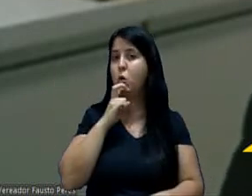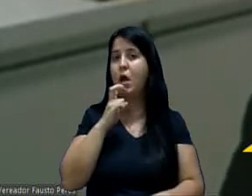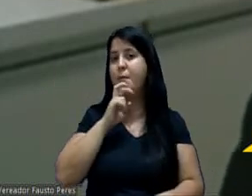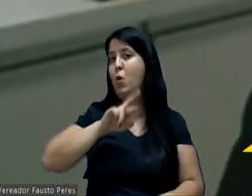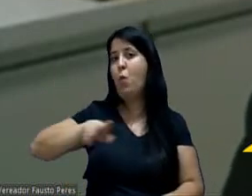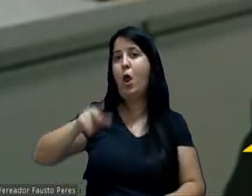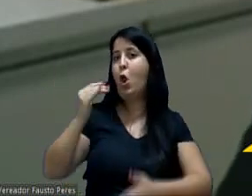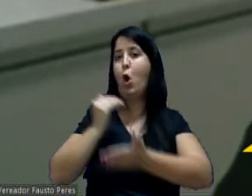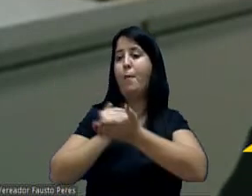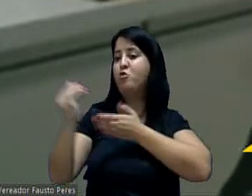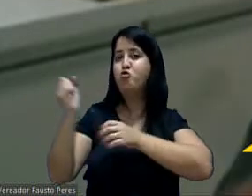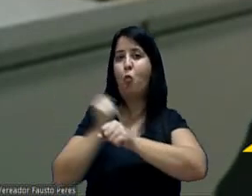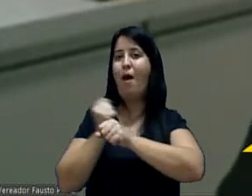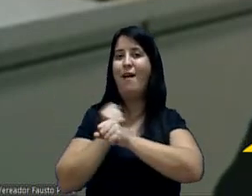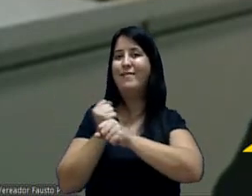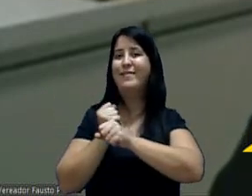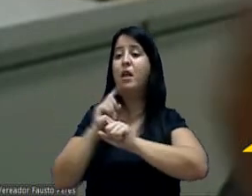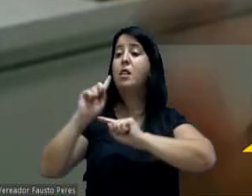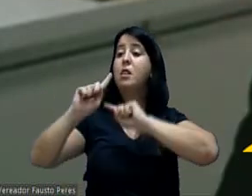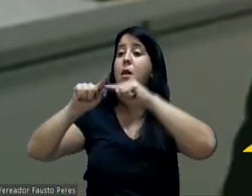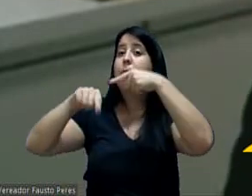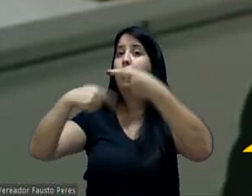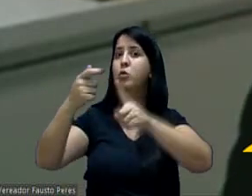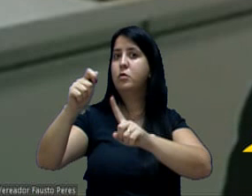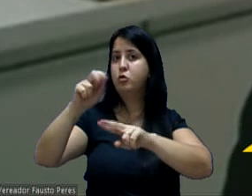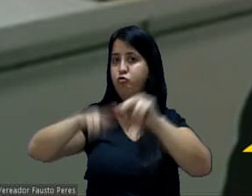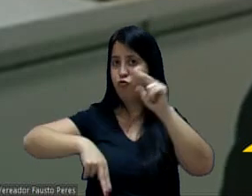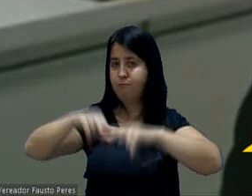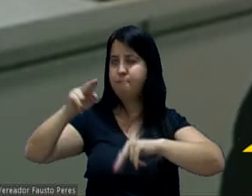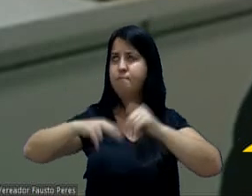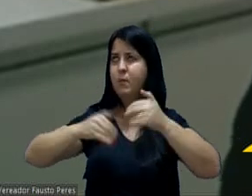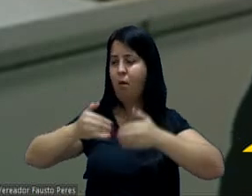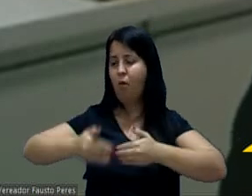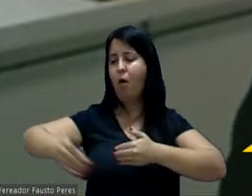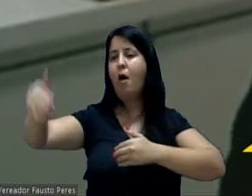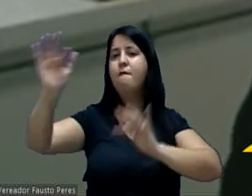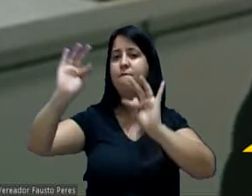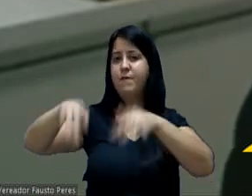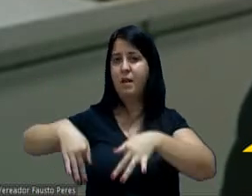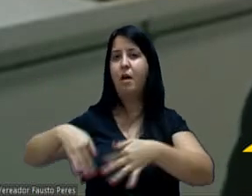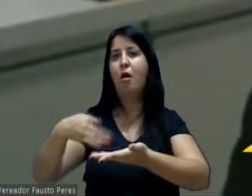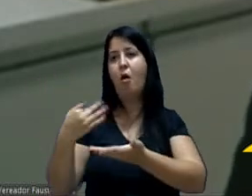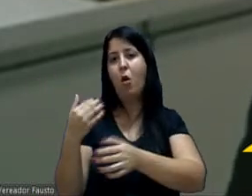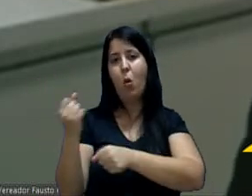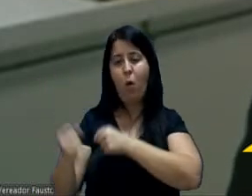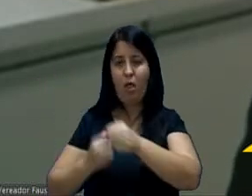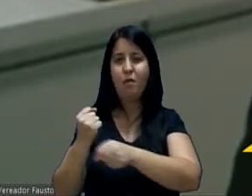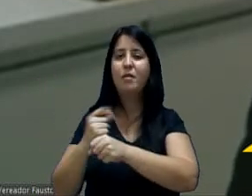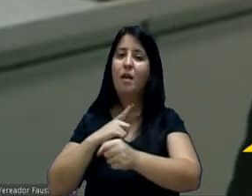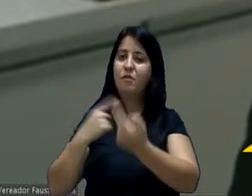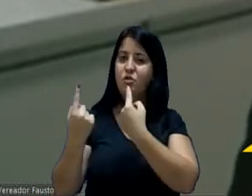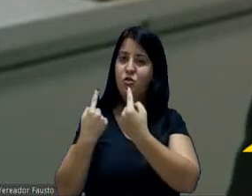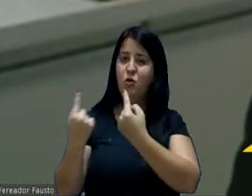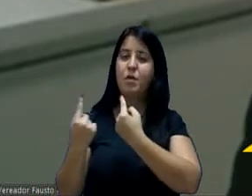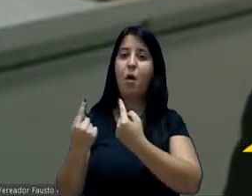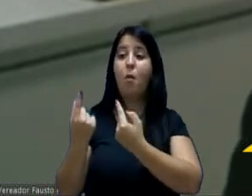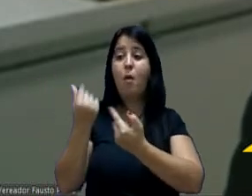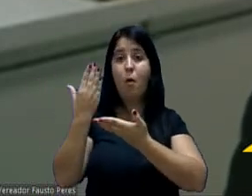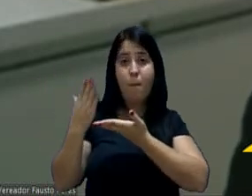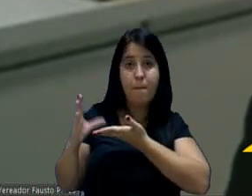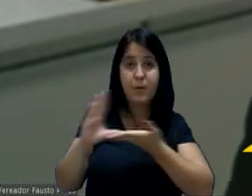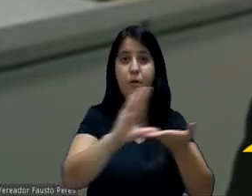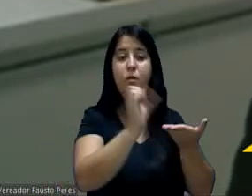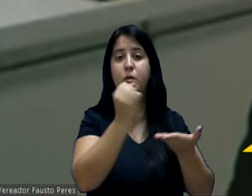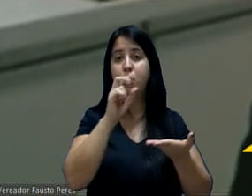no começo do ano, foi discussão, foi depois de junho, para o final do ano que houve essa discussão aí e desse repasse de